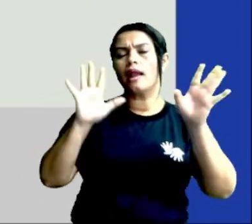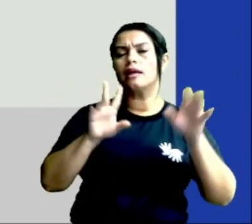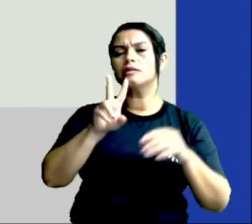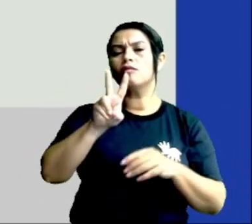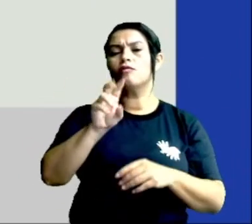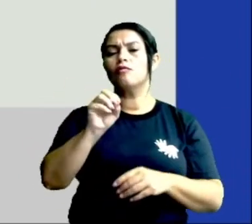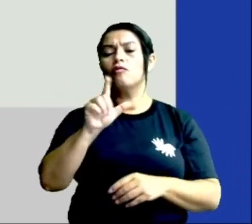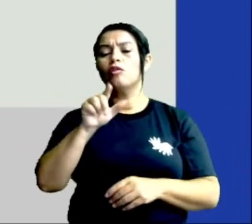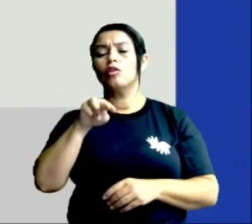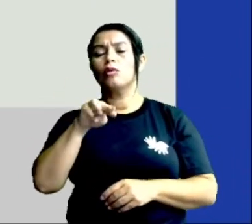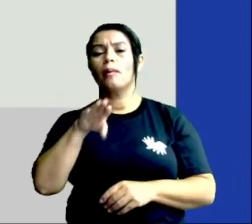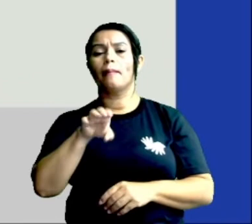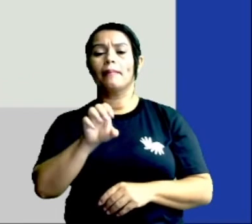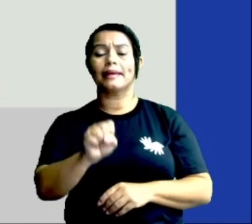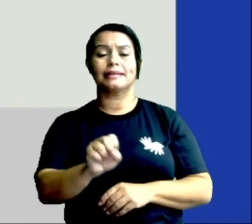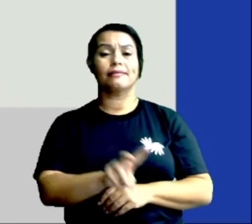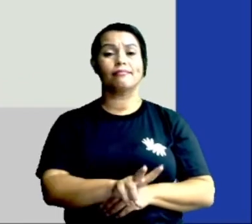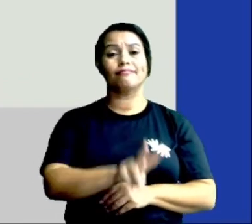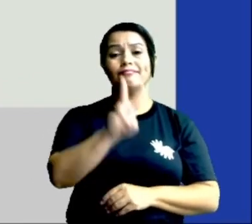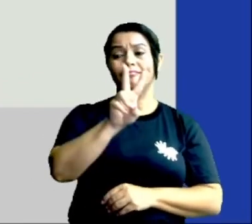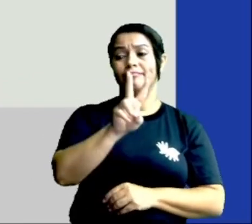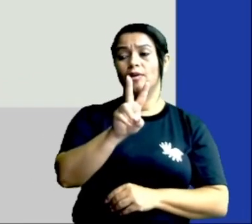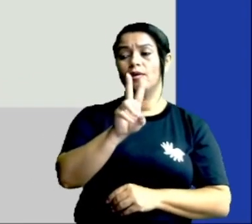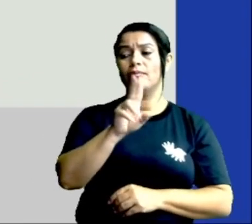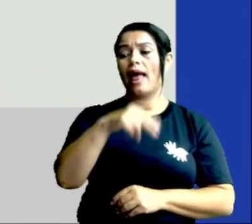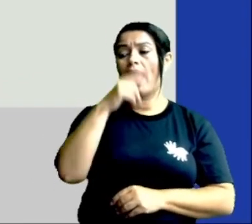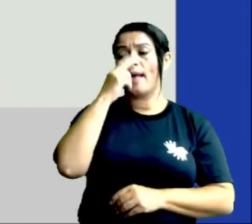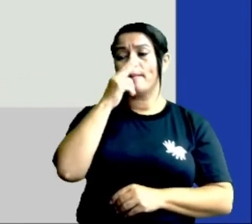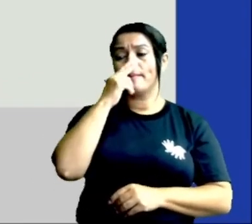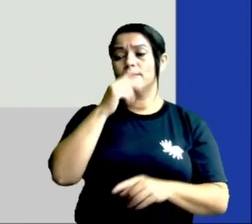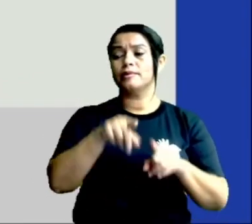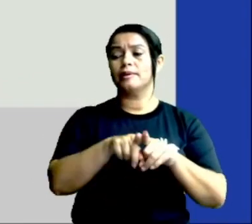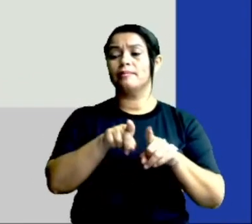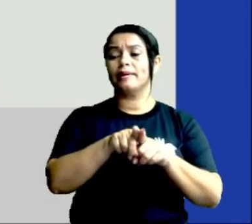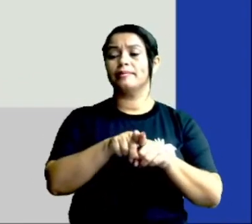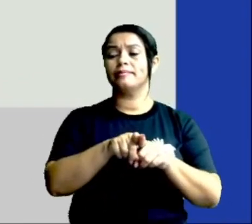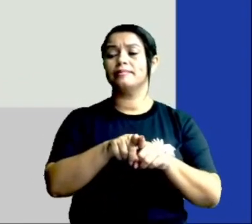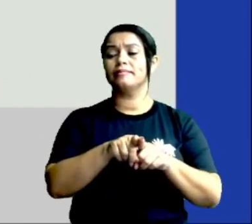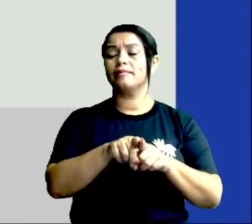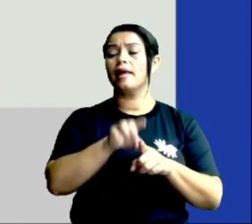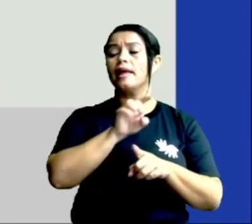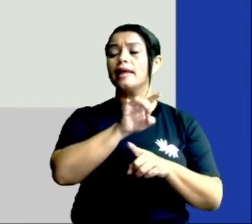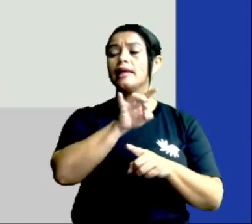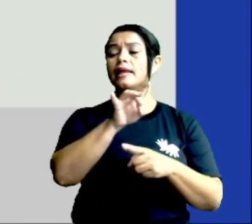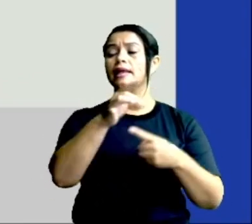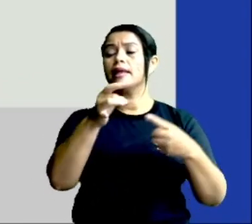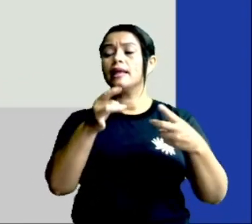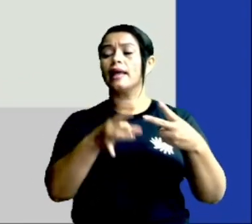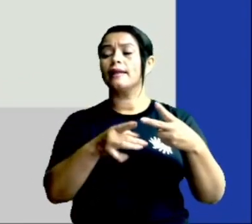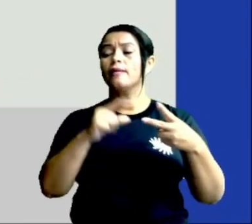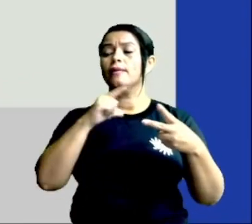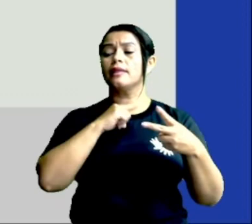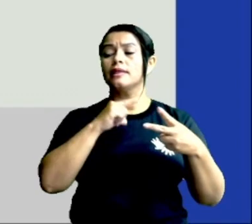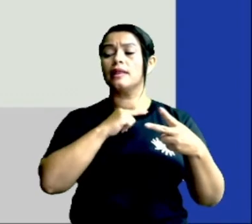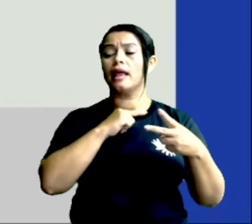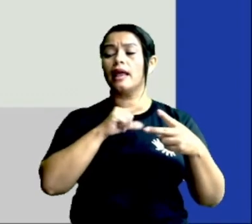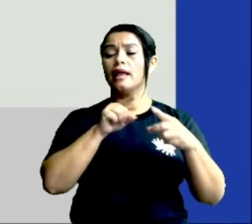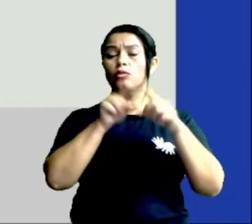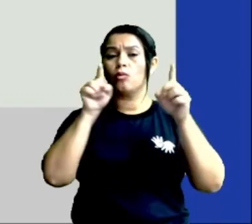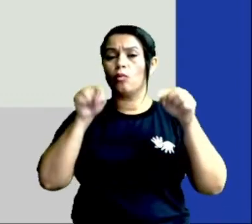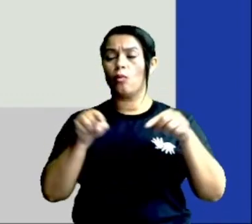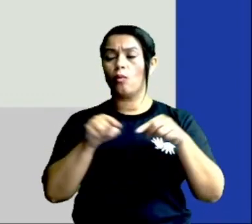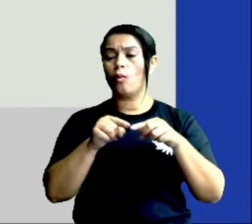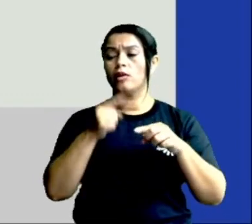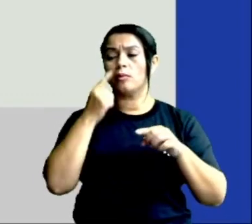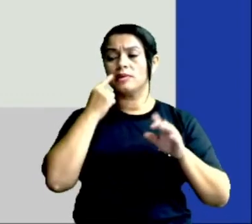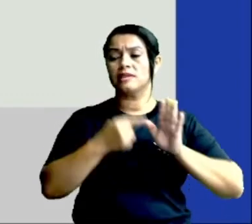feita da mesma forma que das unidades de medidas de superfície. Em cada unidade do quadro ficarão